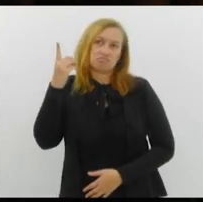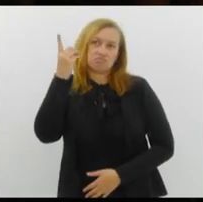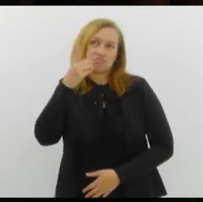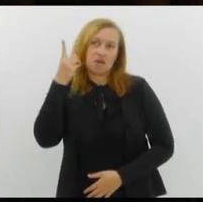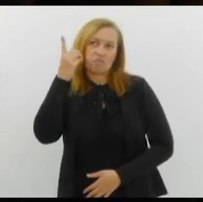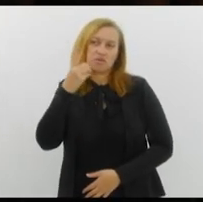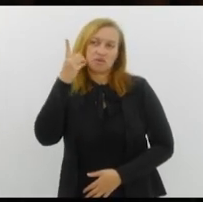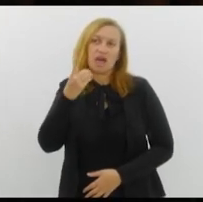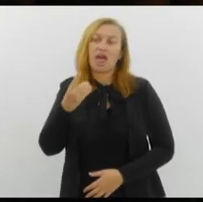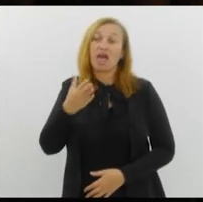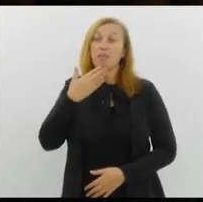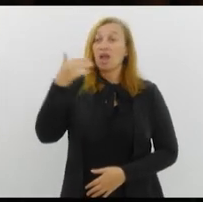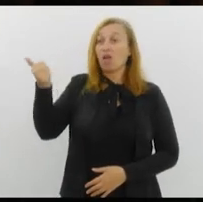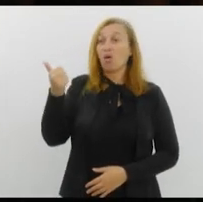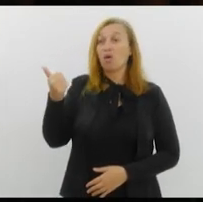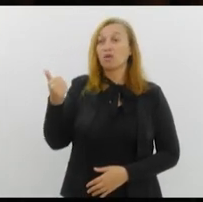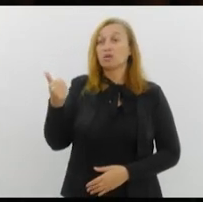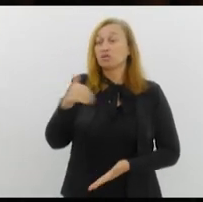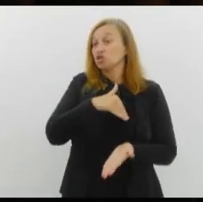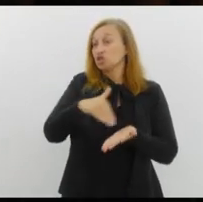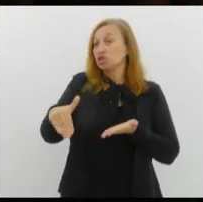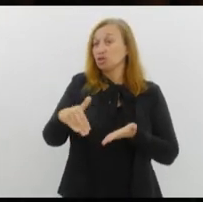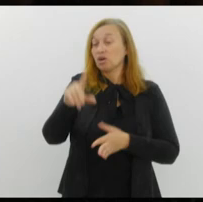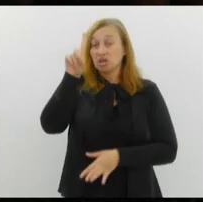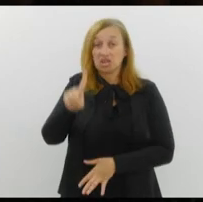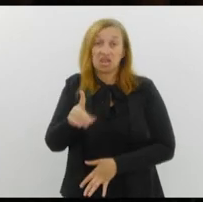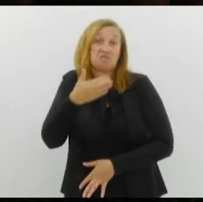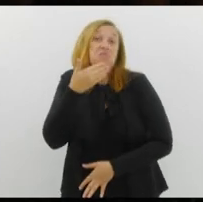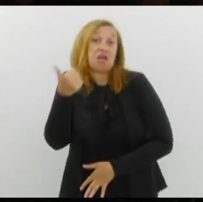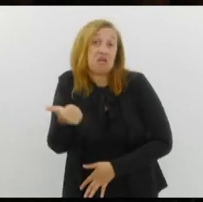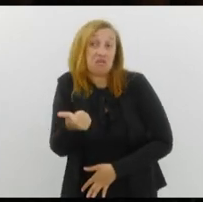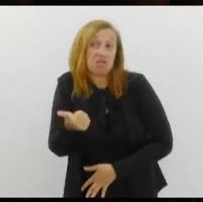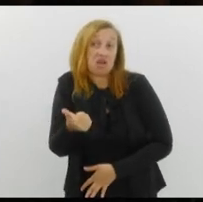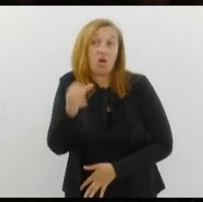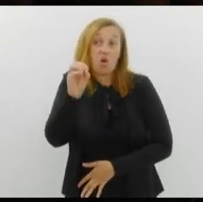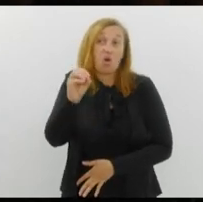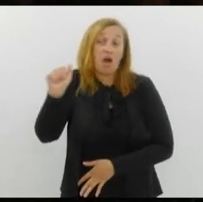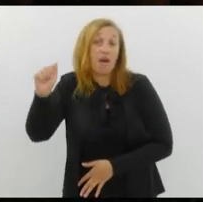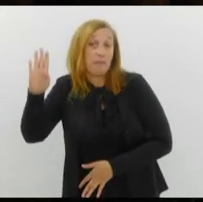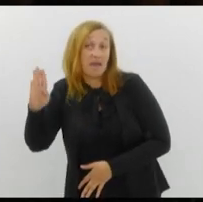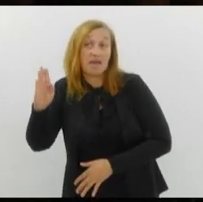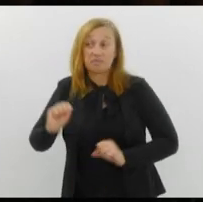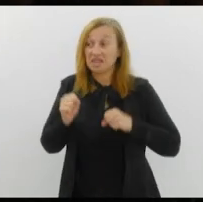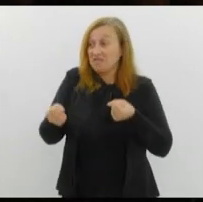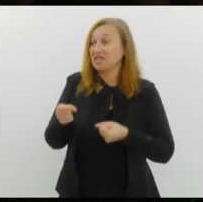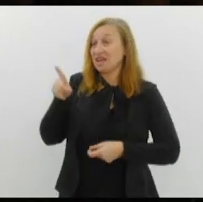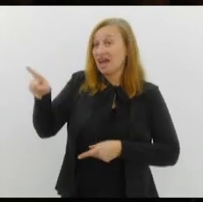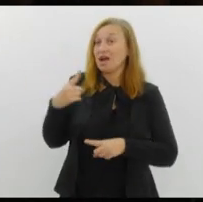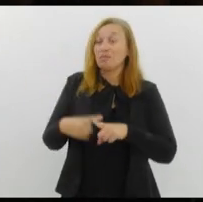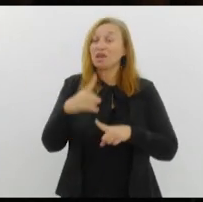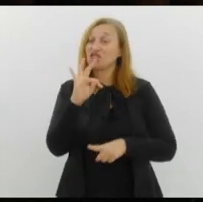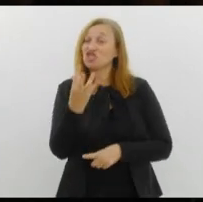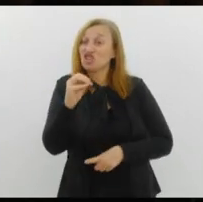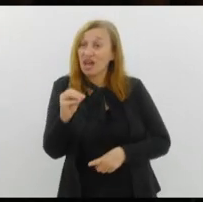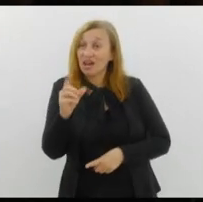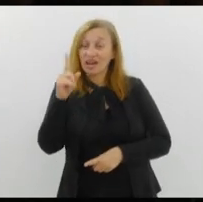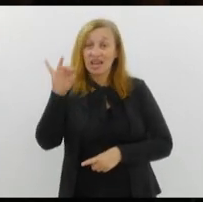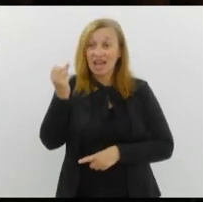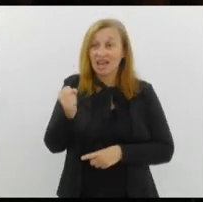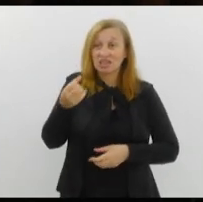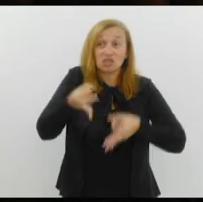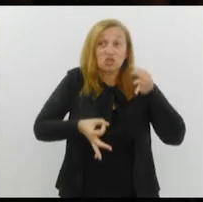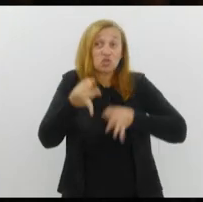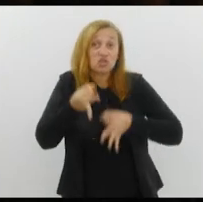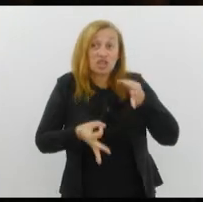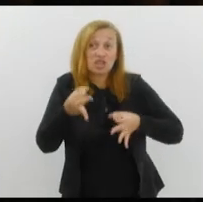um escritório de direito, que era melhor, né? Ia para a OAB, ficava me defendendo lá. Porque Thiago Galhaço para na justiça após